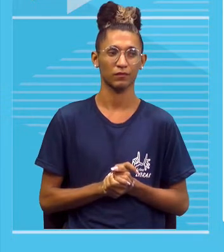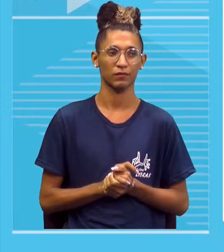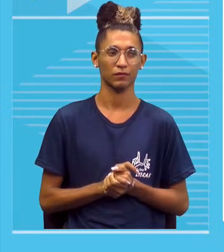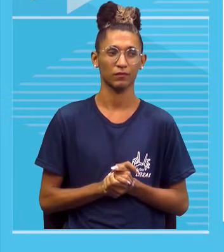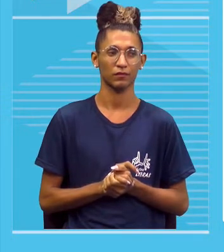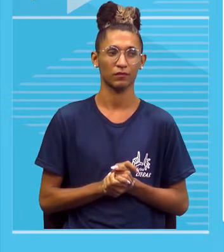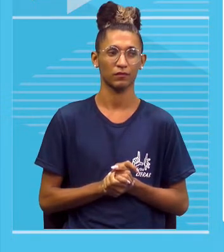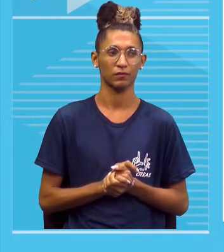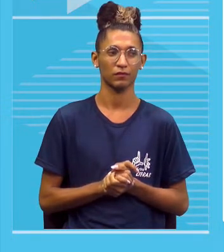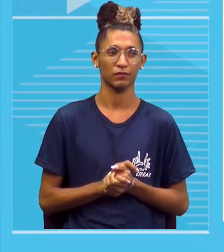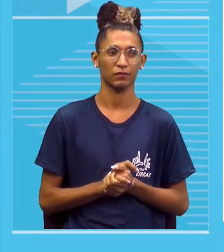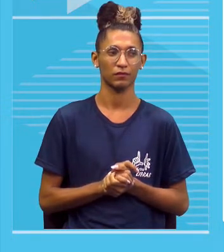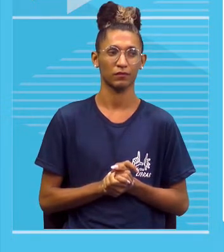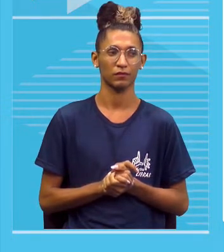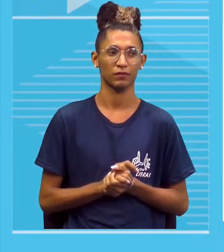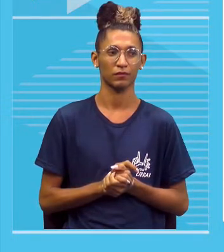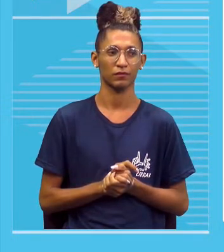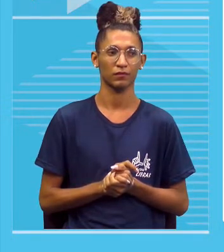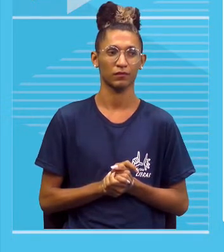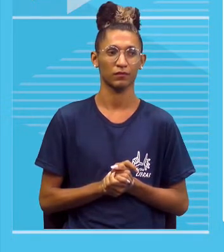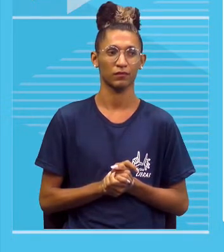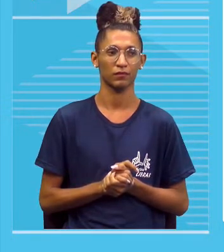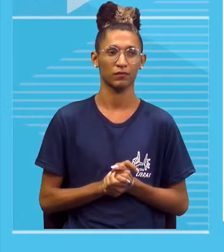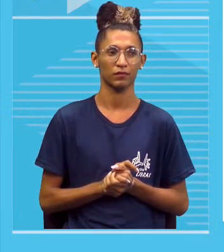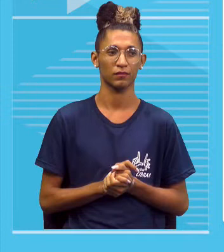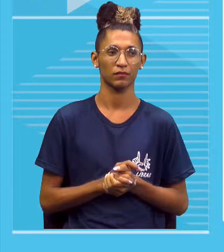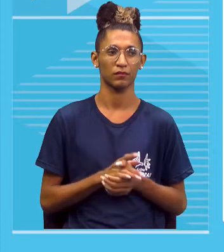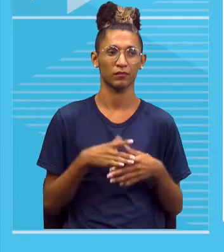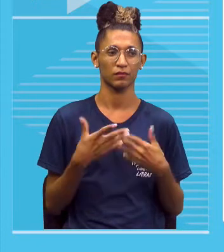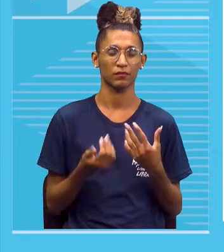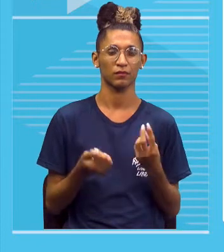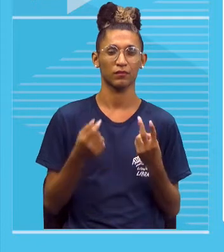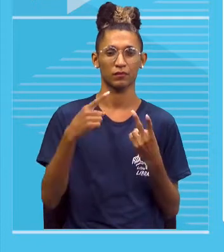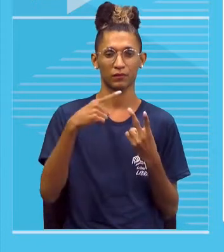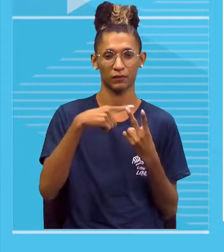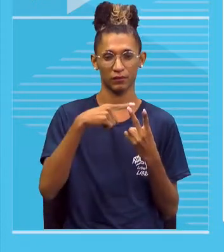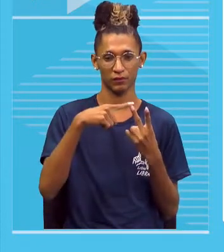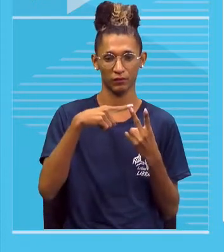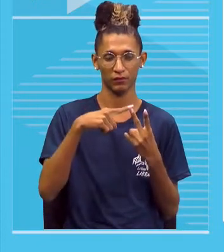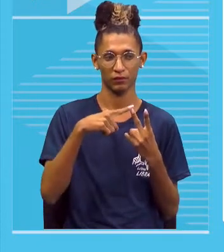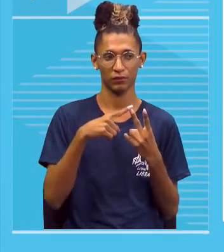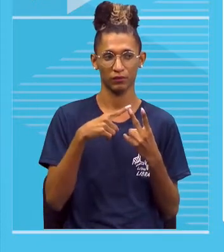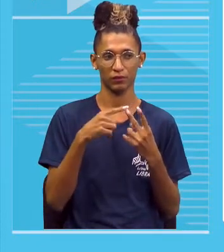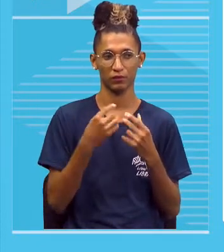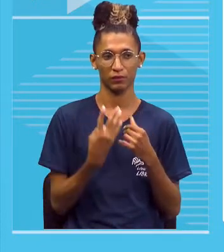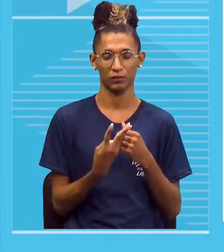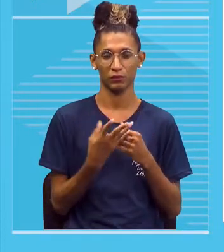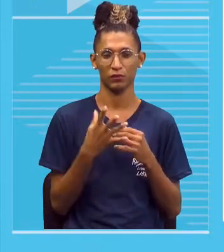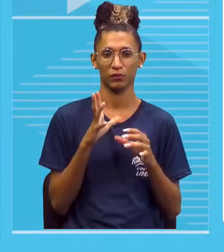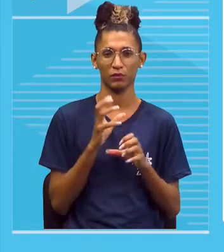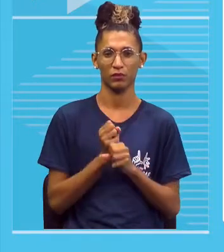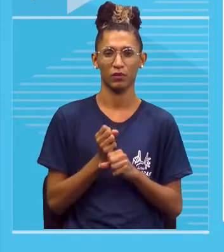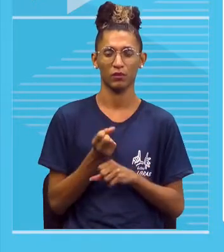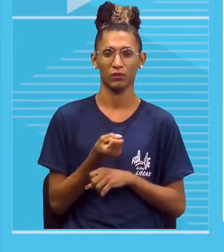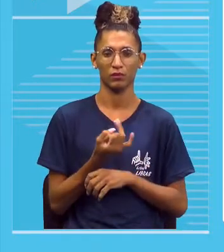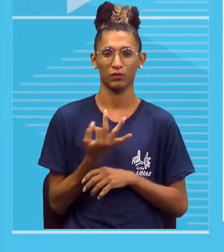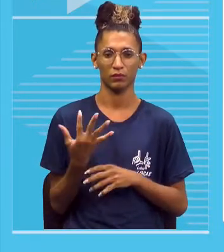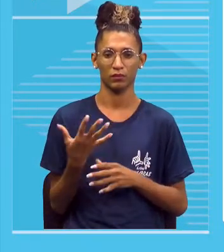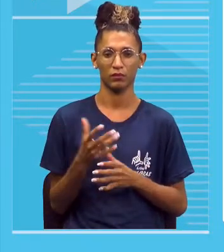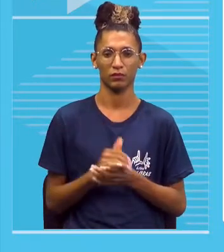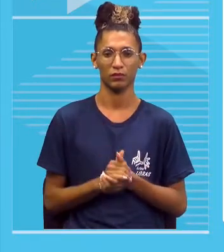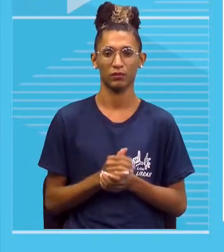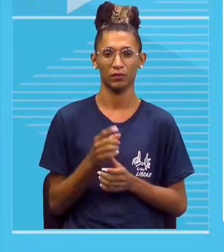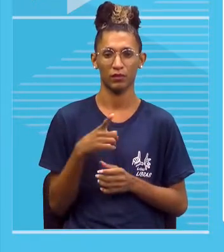4 / 2 quanto é a raiz quadrada de quatro é dois como tenho menos na frente